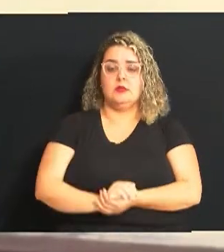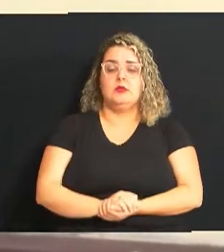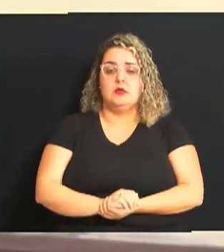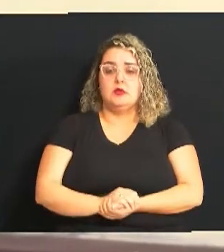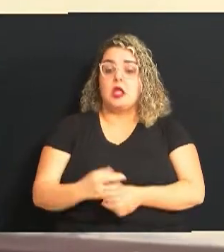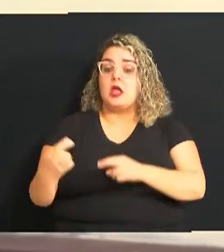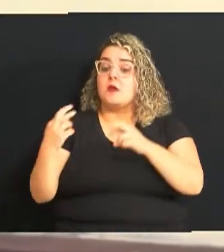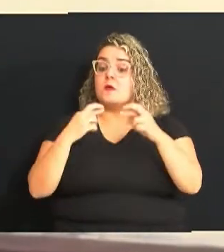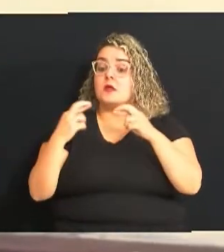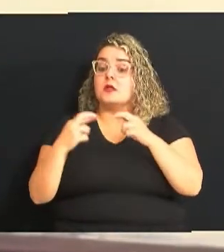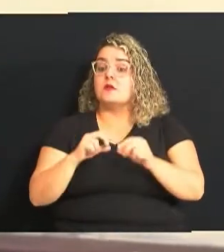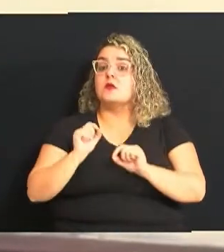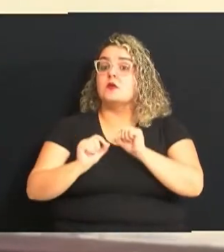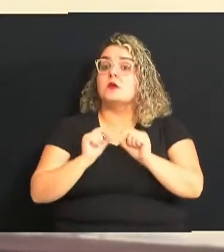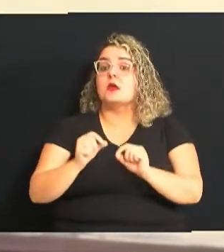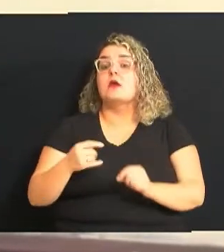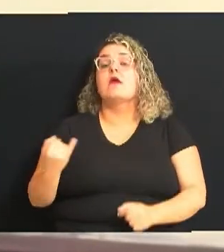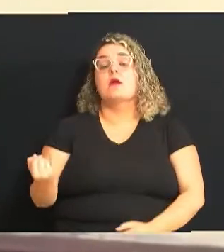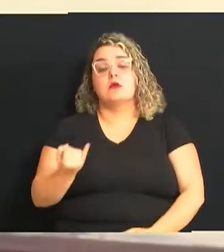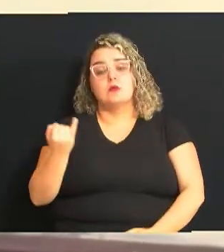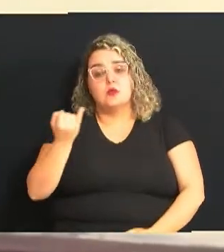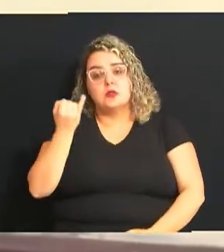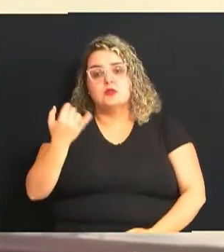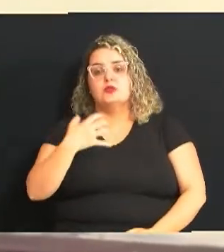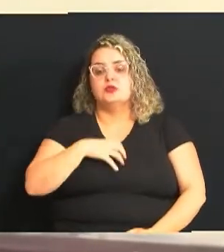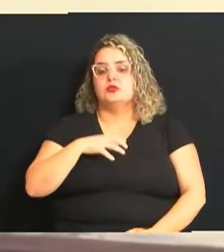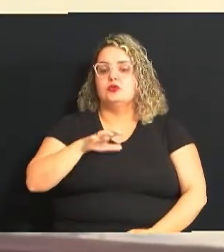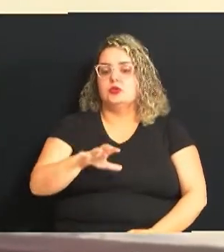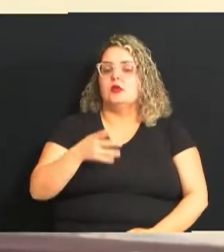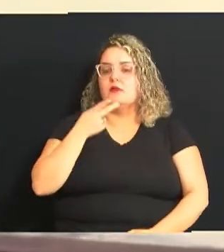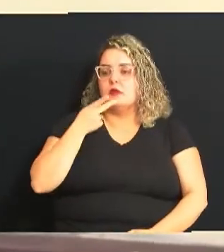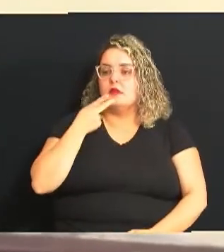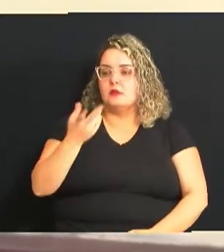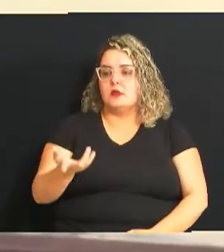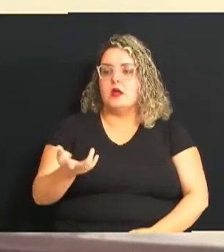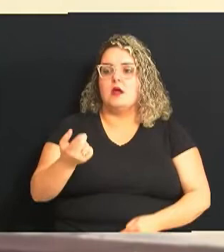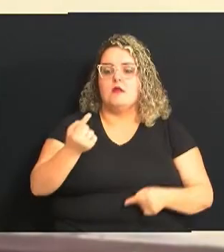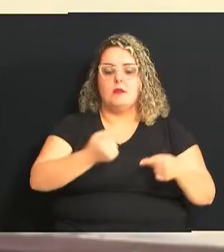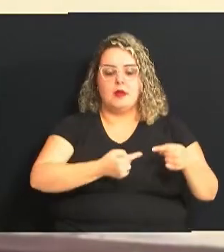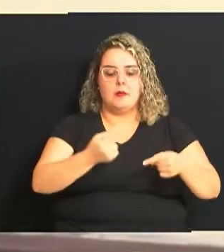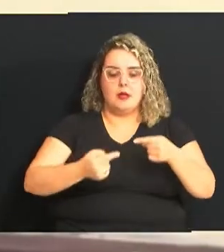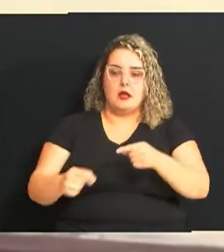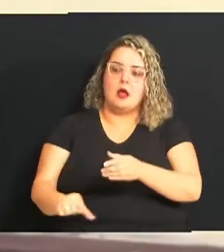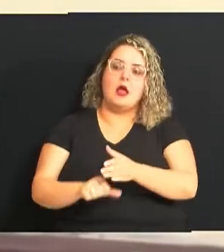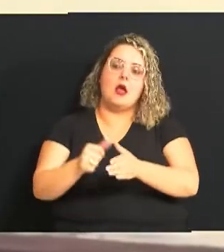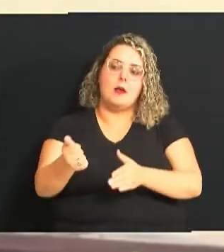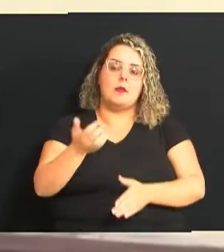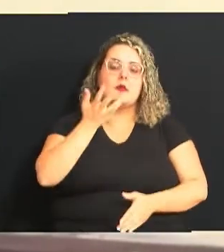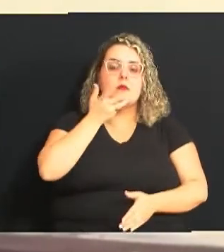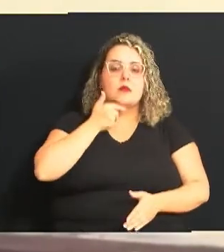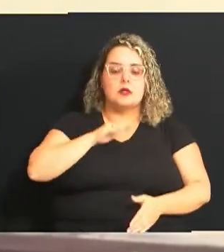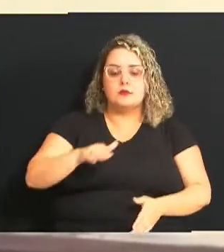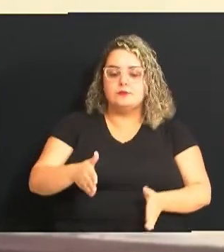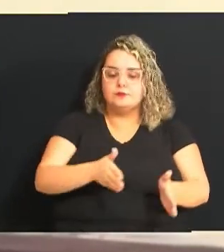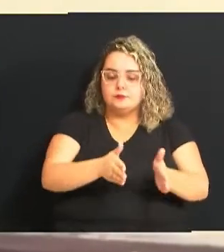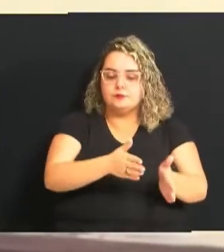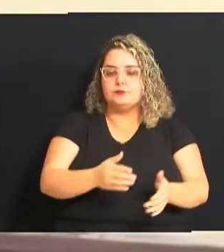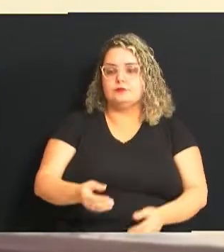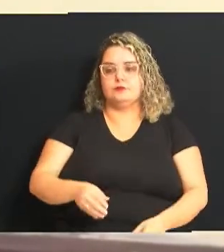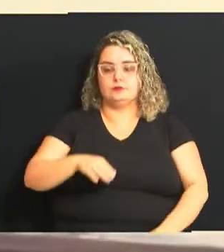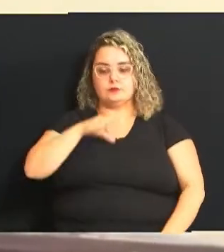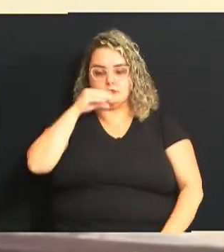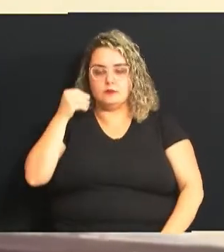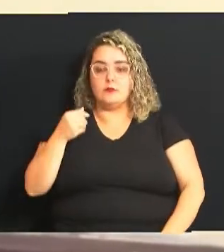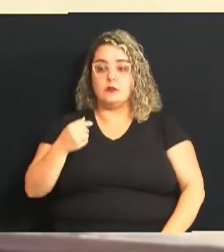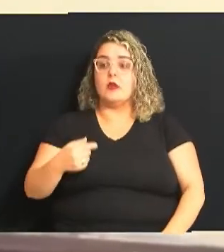verificando que é importante, do mesmo jeito que a gente fala assim, vamos discutir a primeira infância, vamos discutir a adolescência,